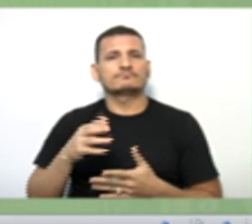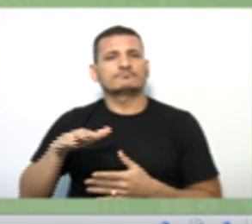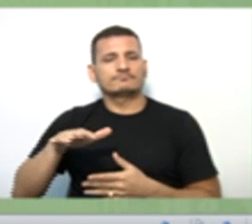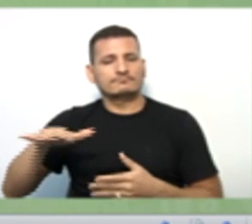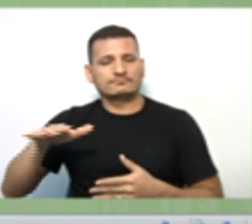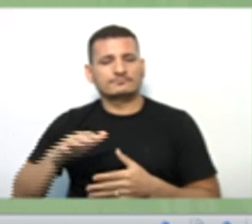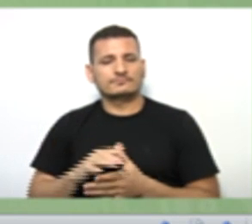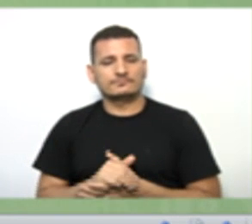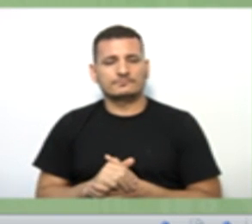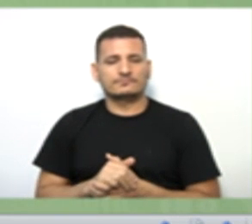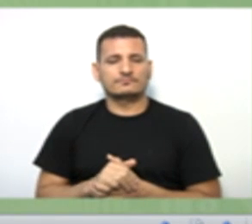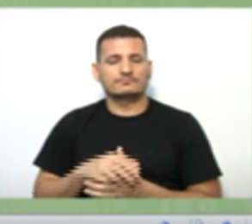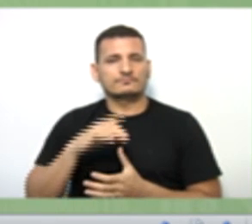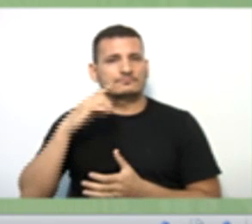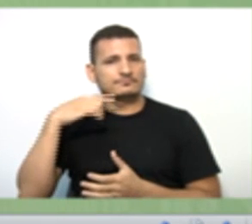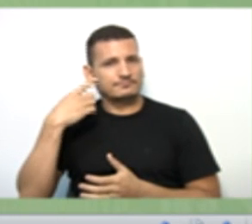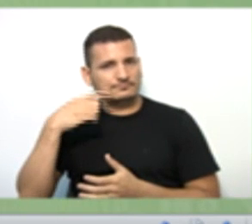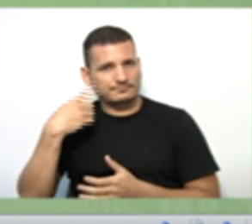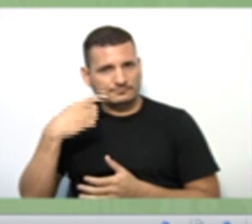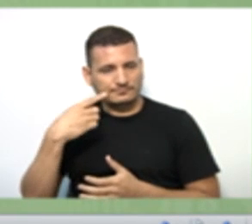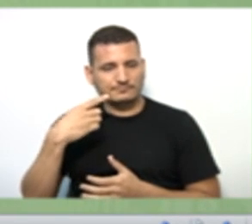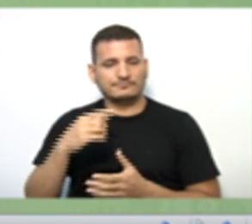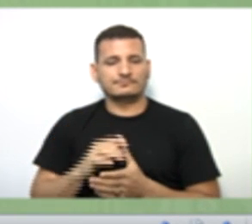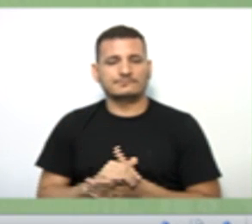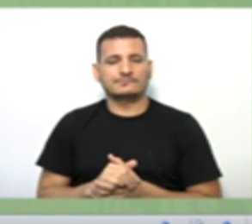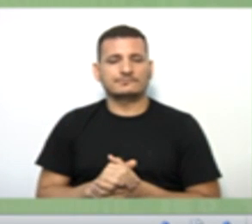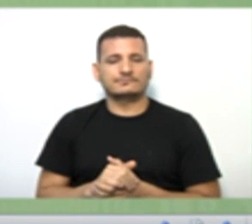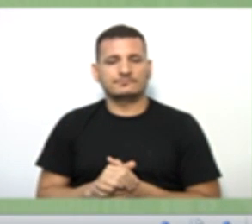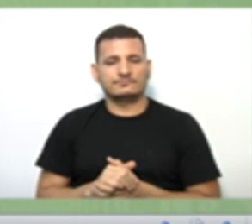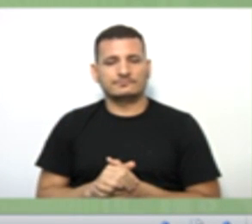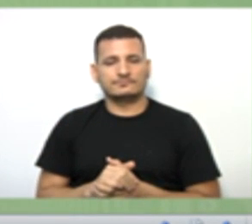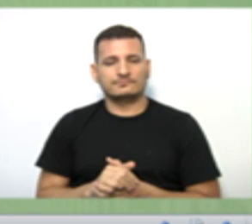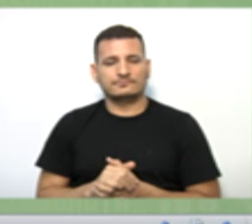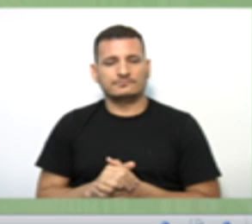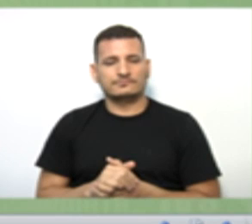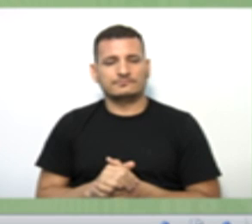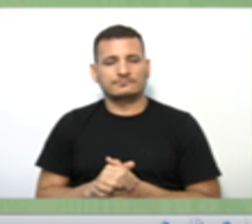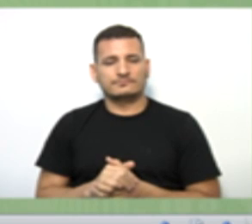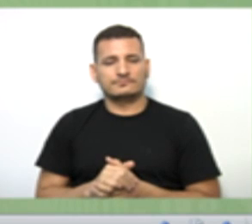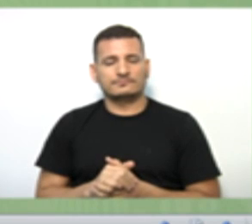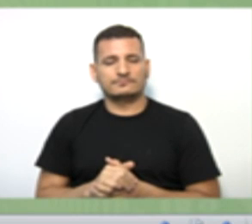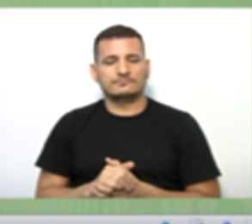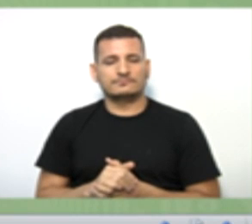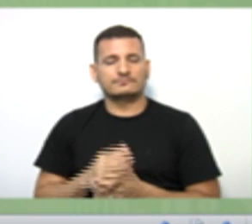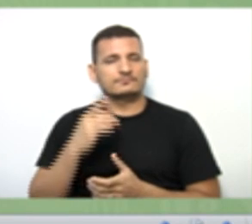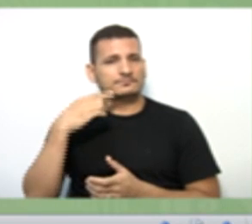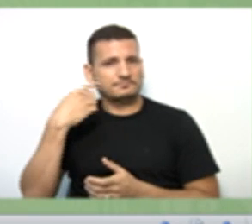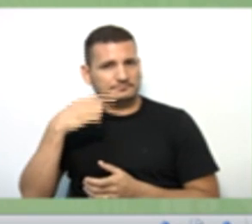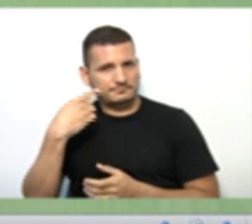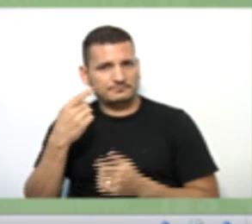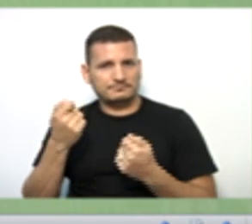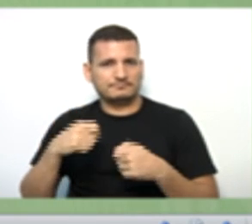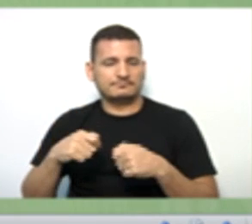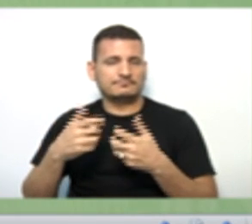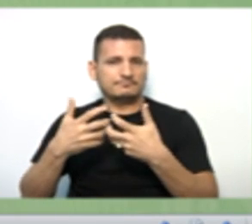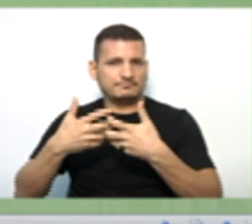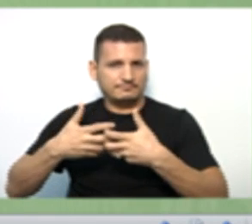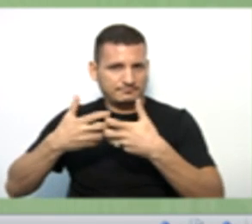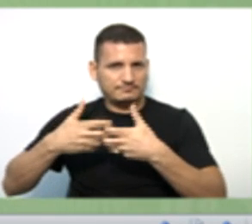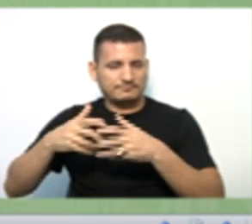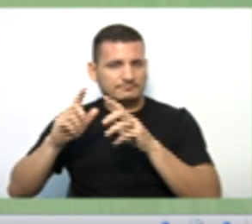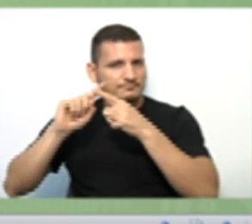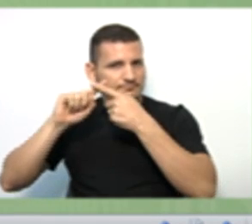professor? Direito aqui, ó. O direito eu consigo trabalhar com raciocínio lógico? Consegue,